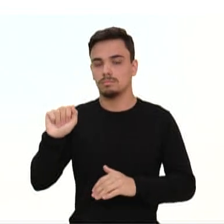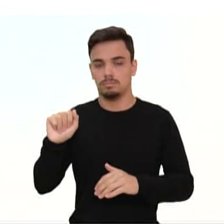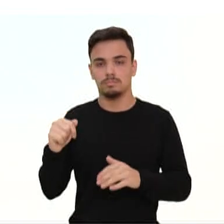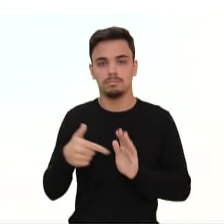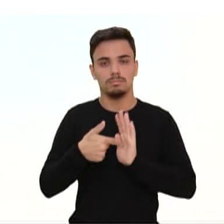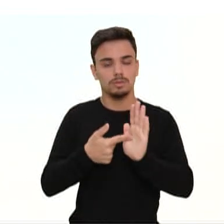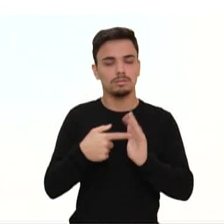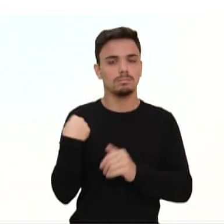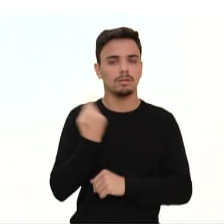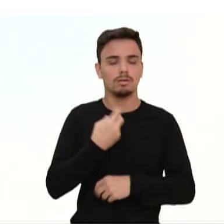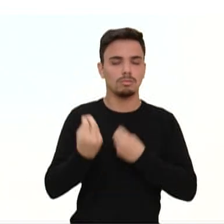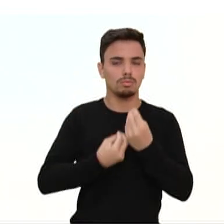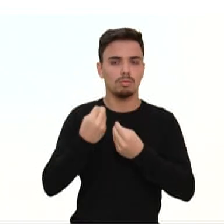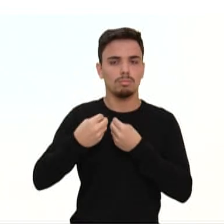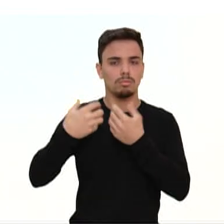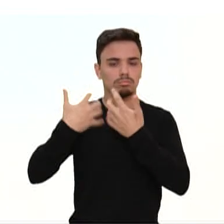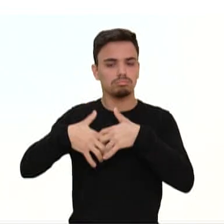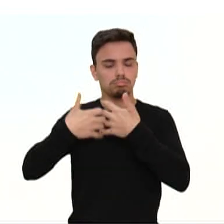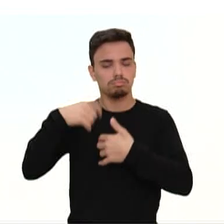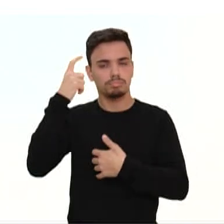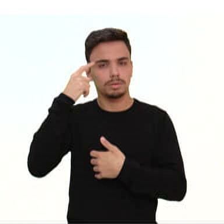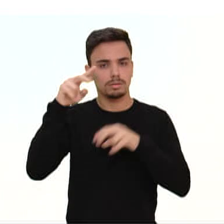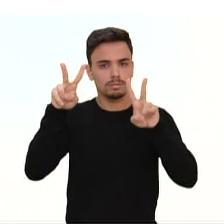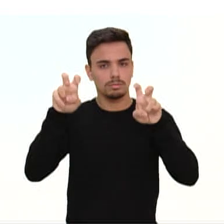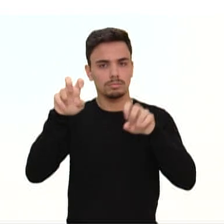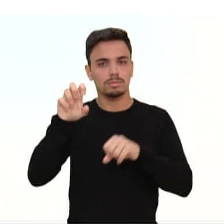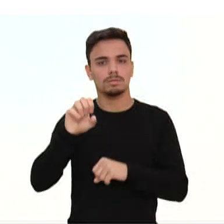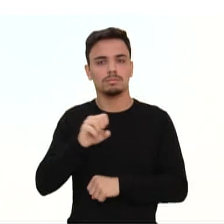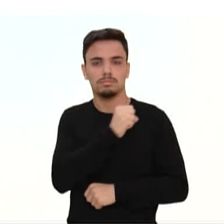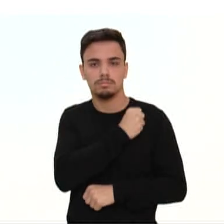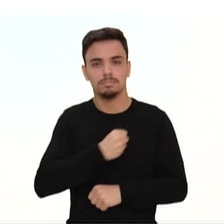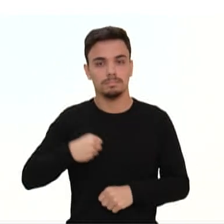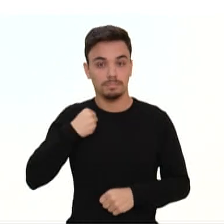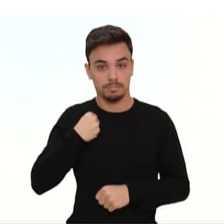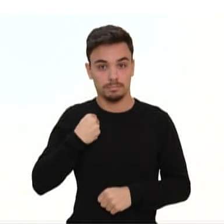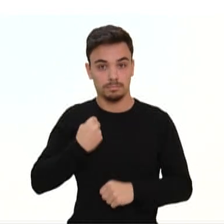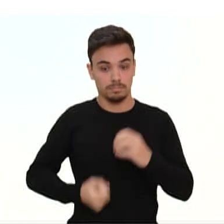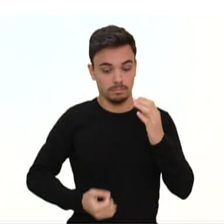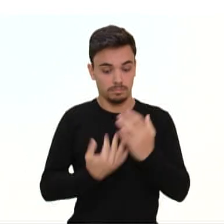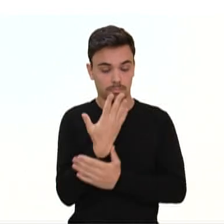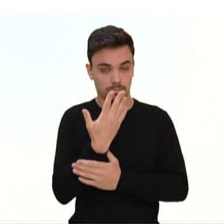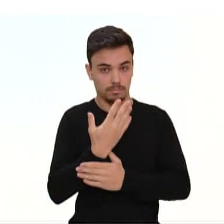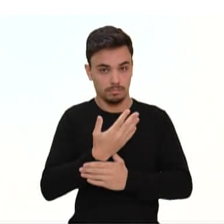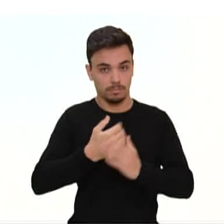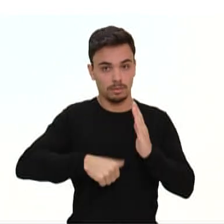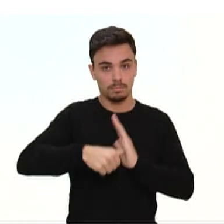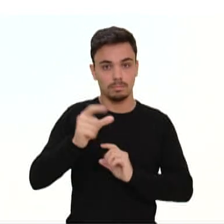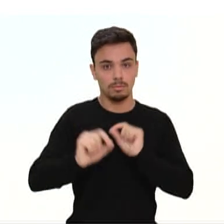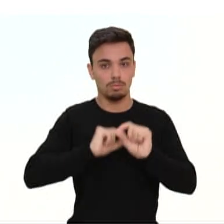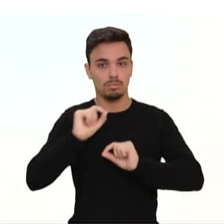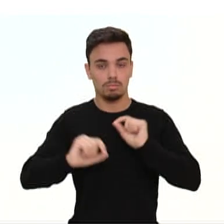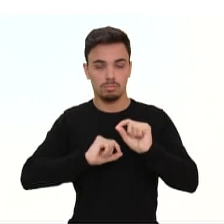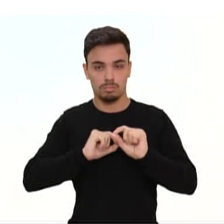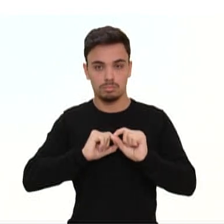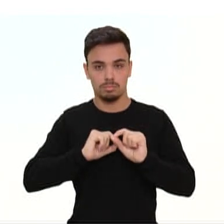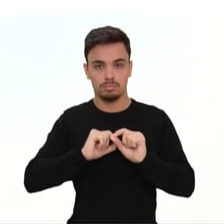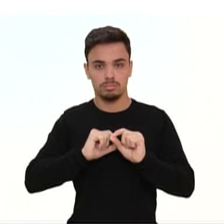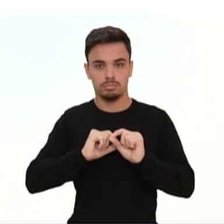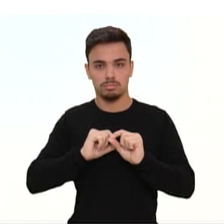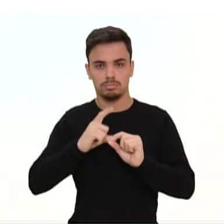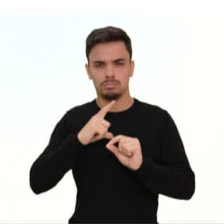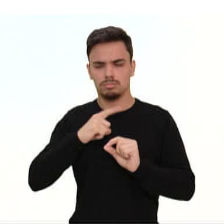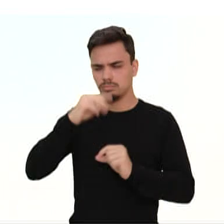sobre o que ele pensa sobre o Sócrates. Em Sócrates surge pela primeira vez aquela